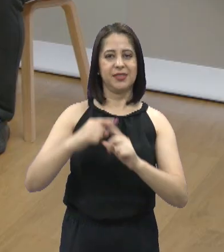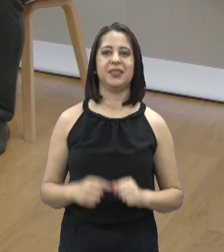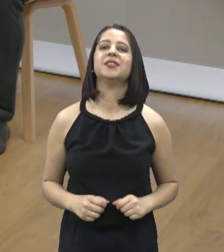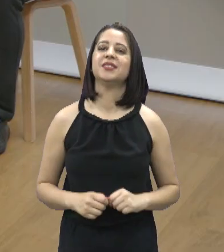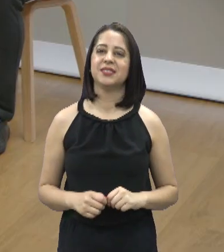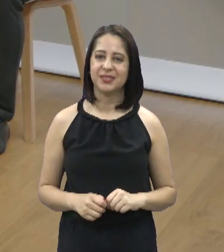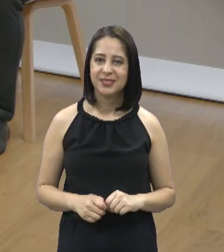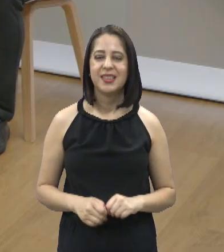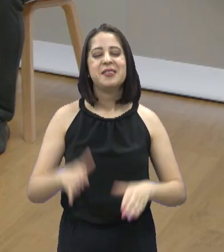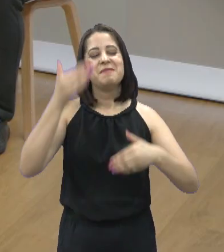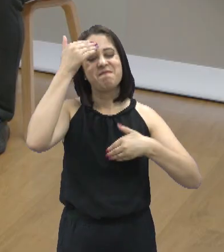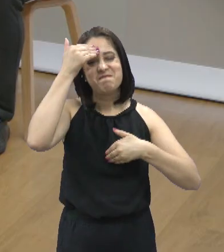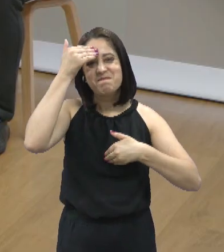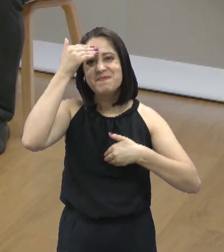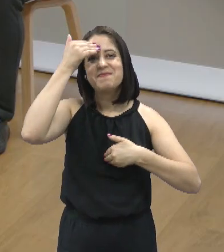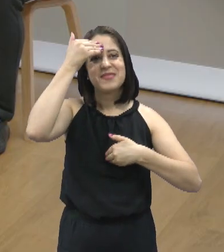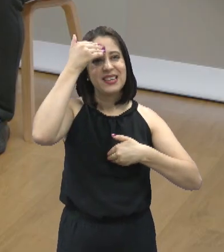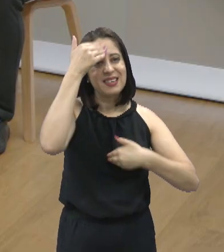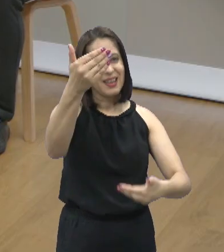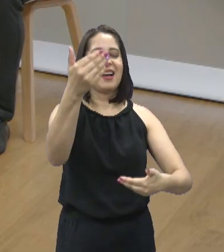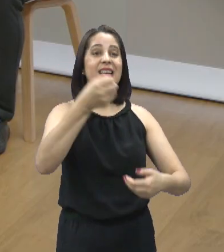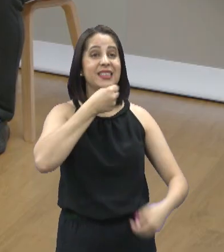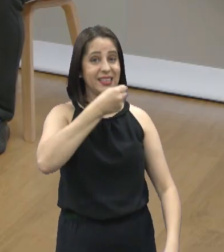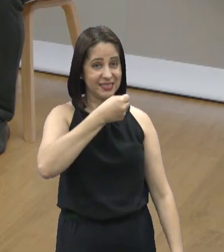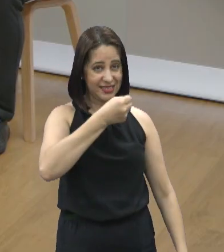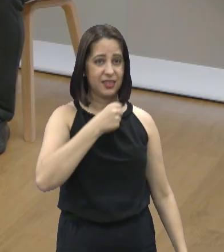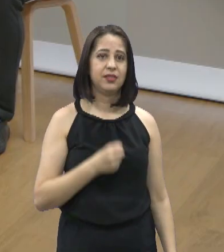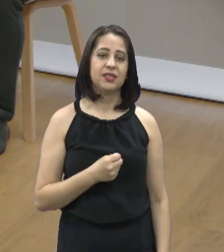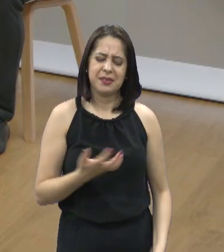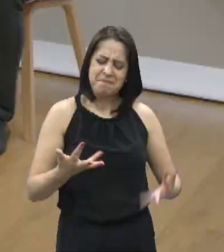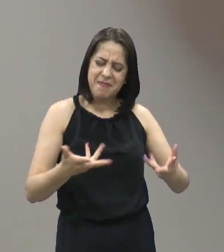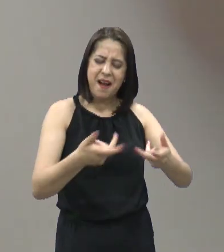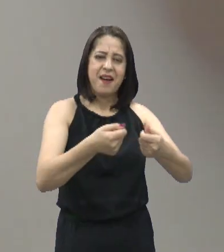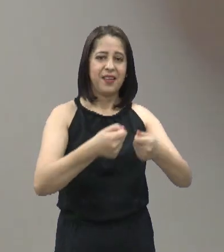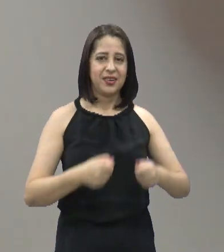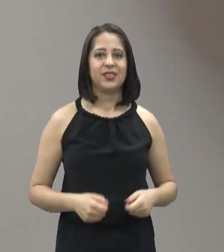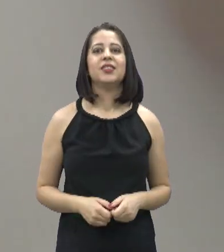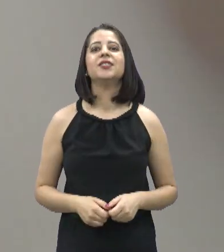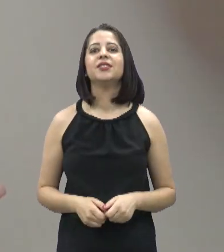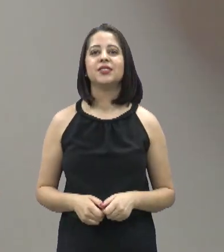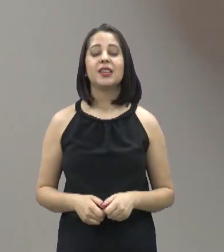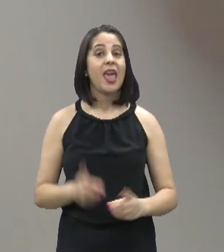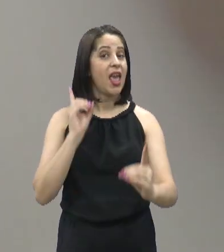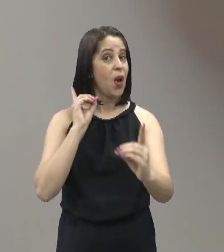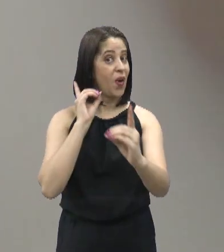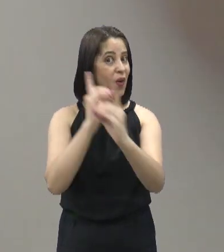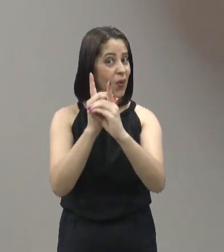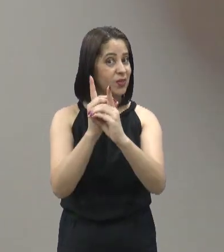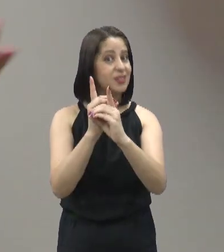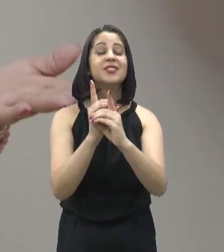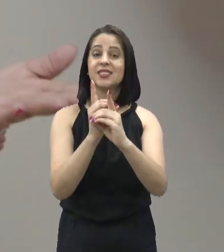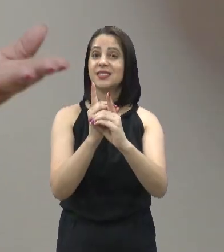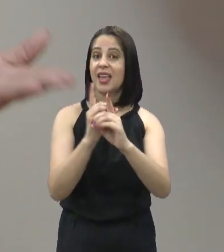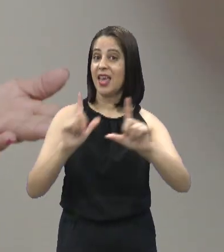doutor. Muito obrigada pela sua participação no De Bem com Você de hoje. Foi incrível. Eu encontro você no próximo